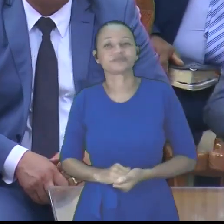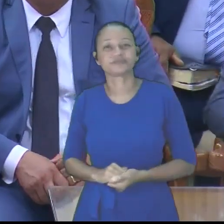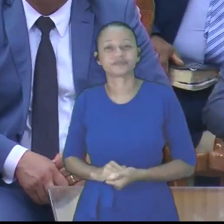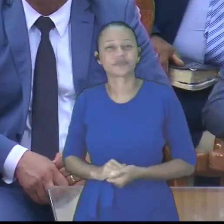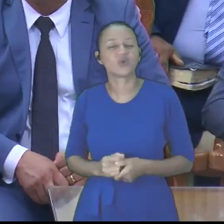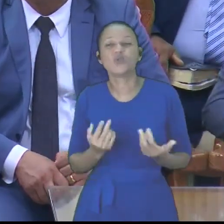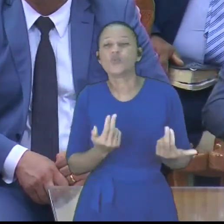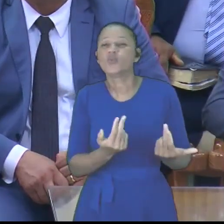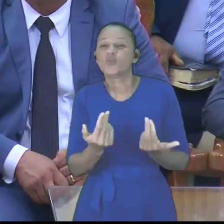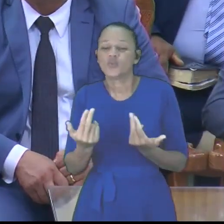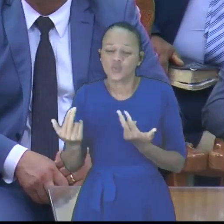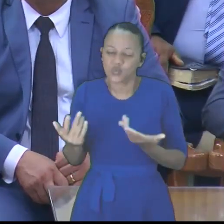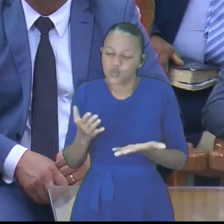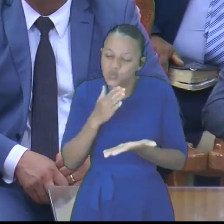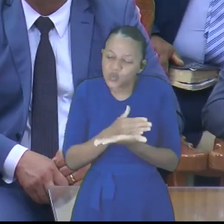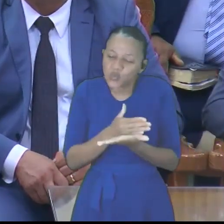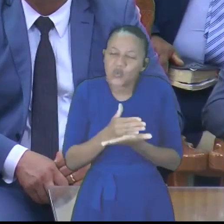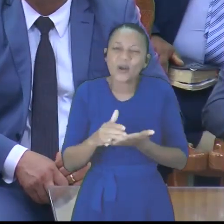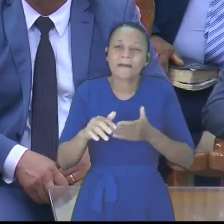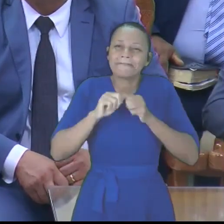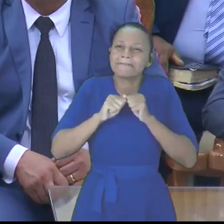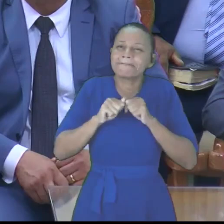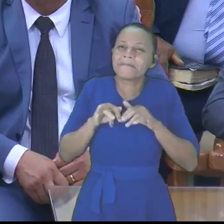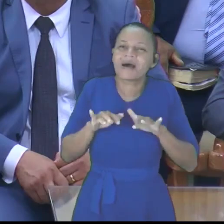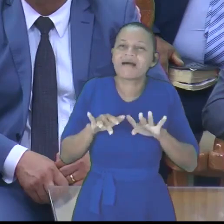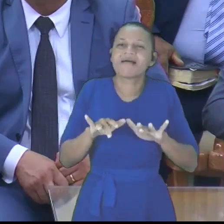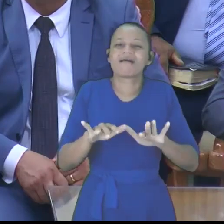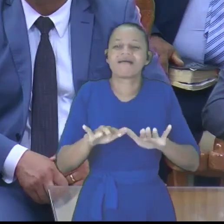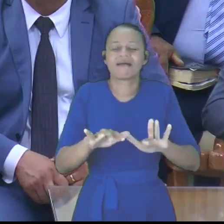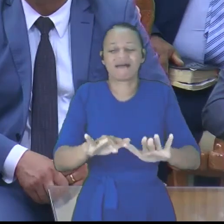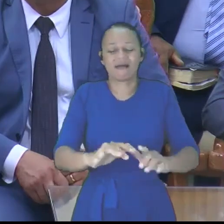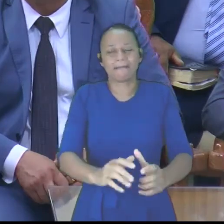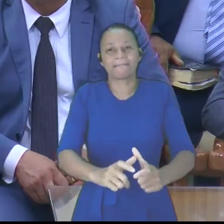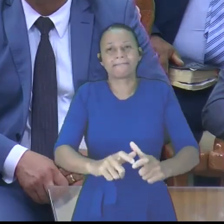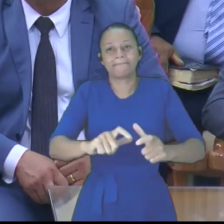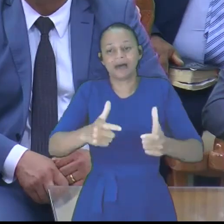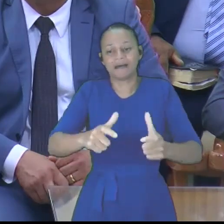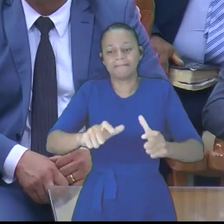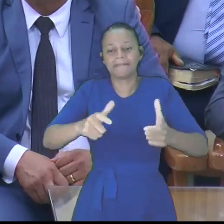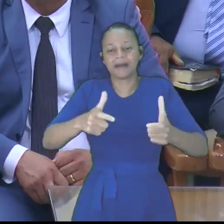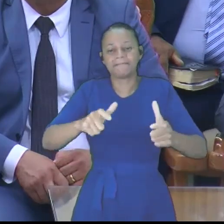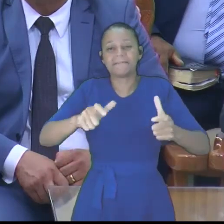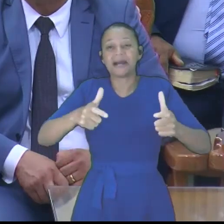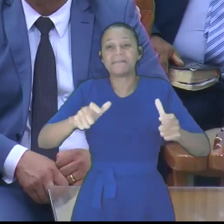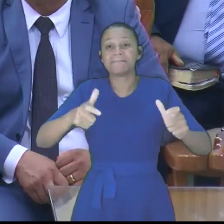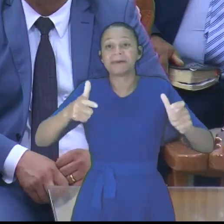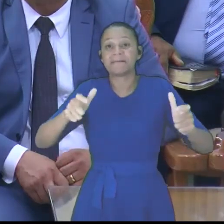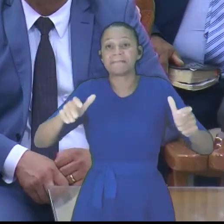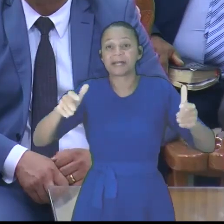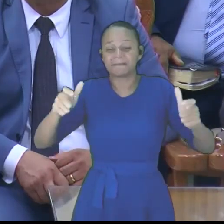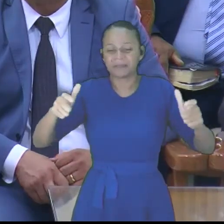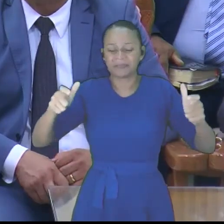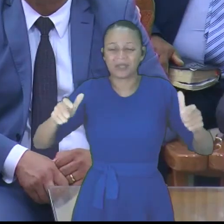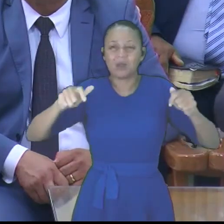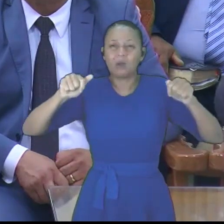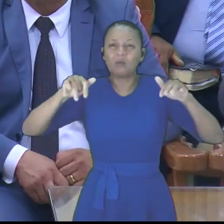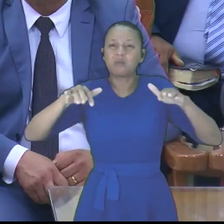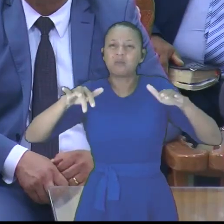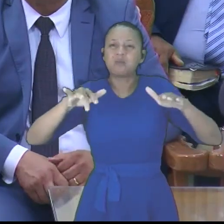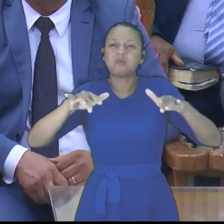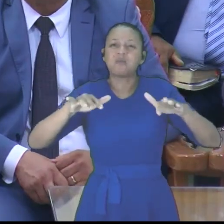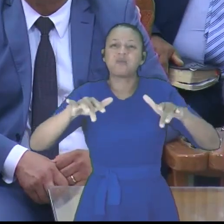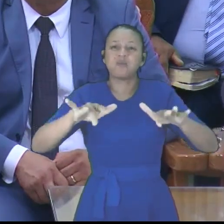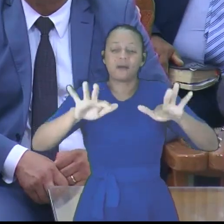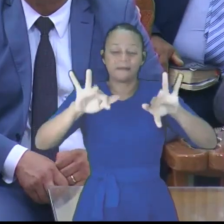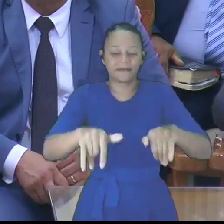É como se fosse começar a derramar e fosse aumentando o volume e a cachoeira grande ficasse